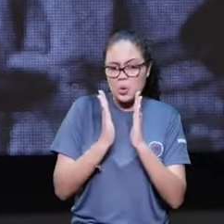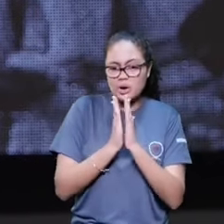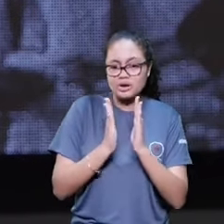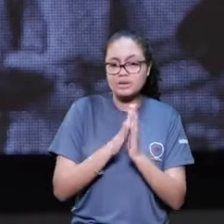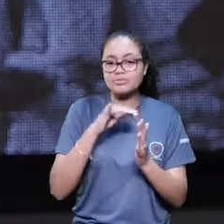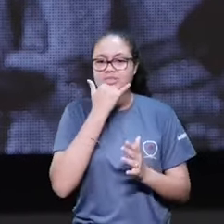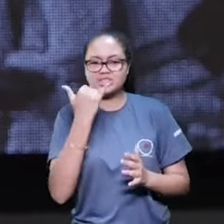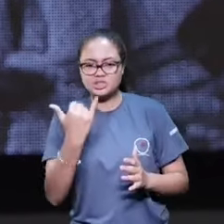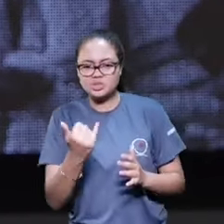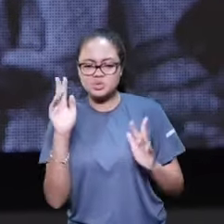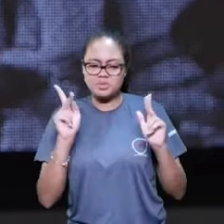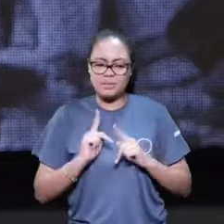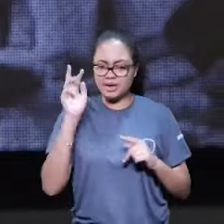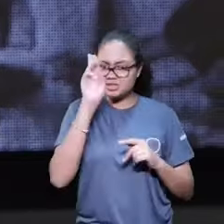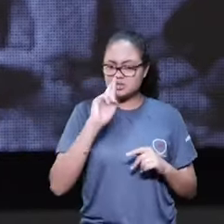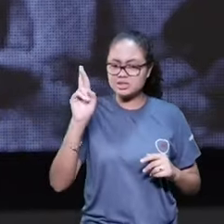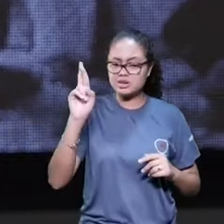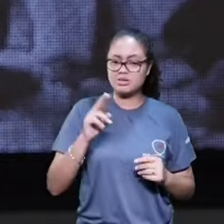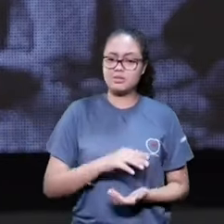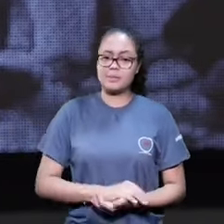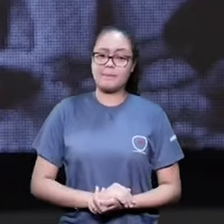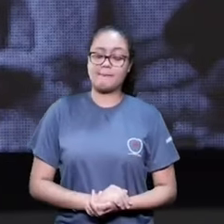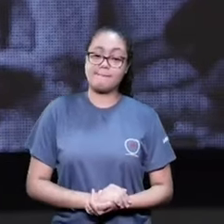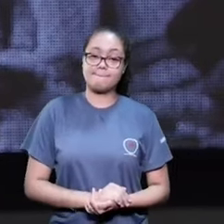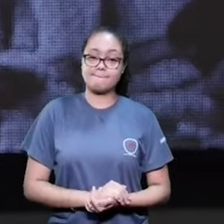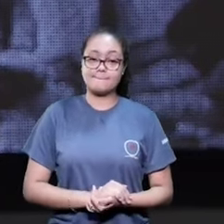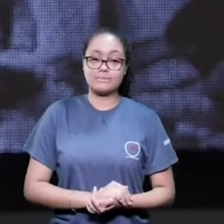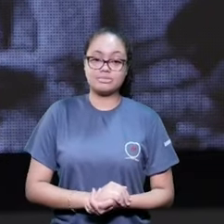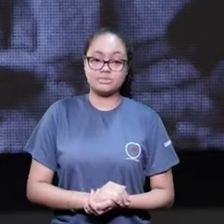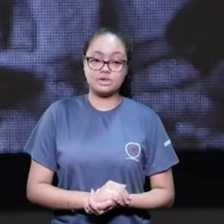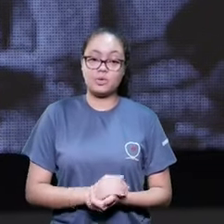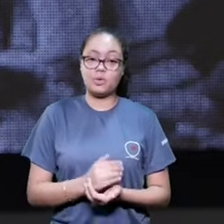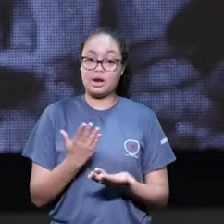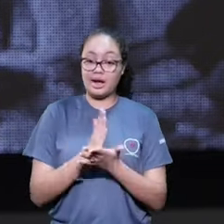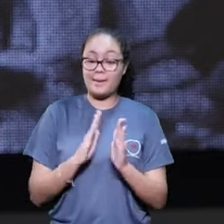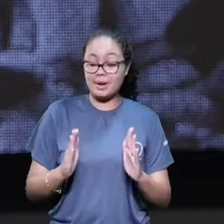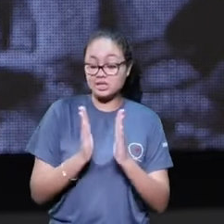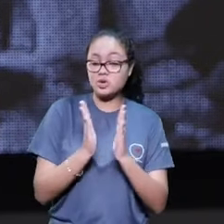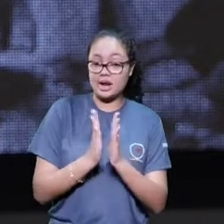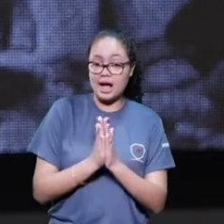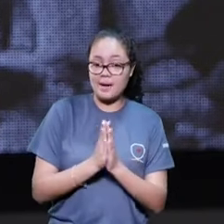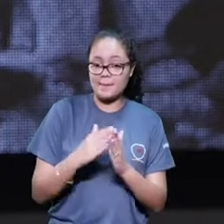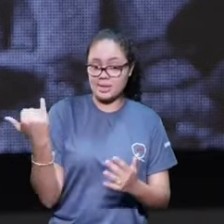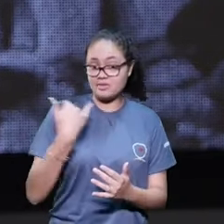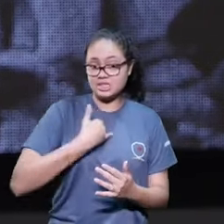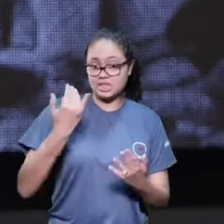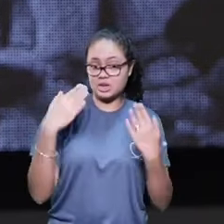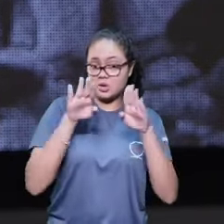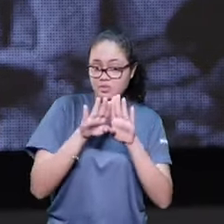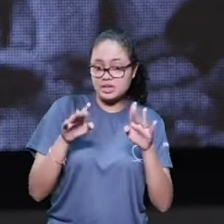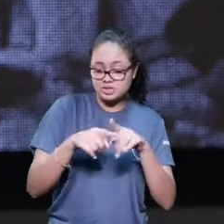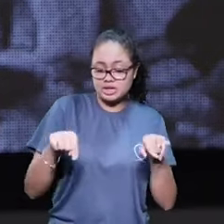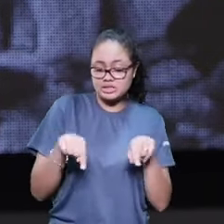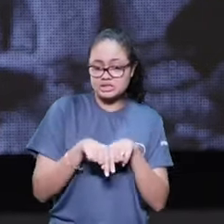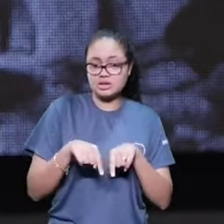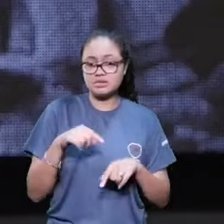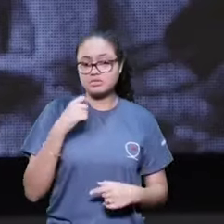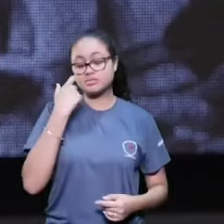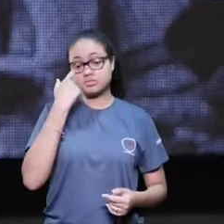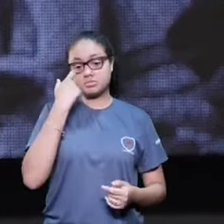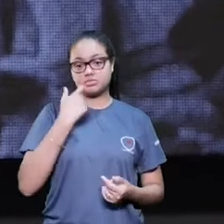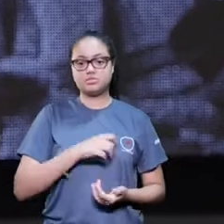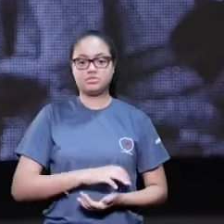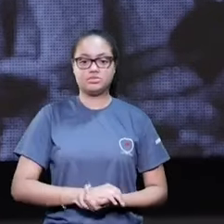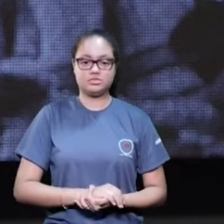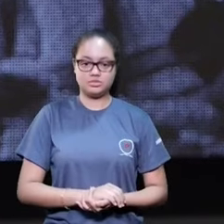ô, desculpa, Pai do Senhor. Aí eles falaram assim: Pai do Senhor. Eu falei: ó, quando você acabar de orar, você me fala que eu venho aqui e fecho. Vocês estão orando aí, né? Eles: sim, nós estamos orando.